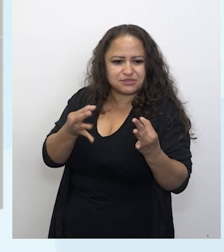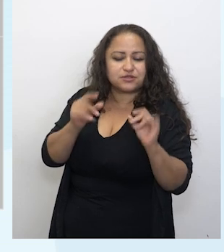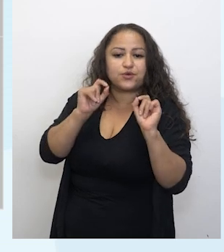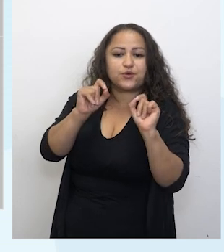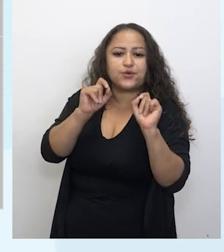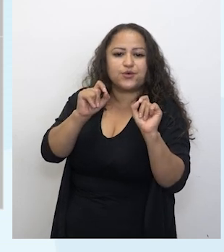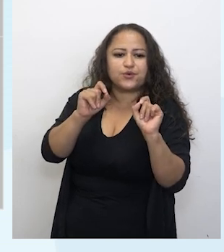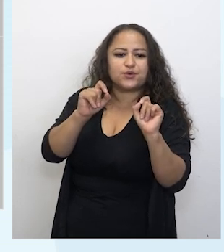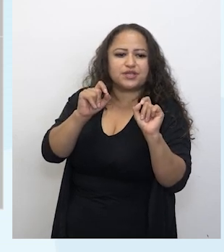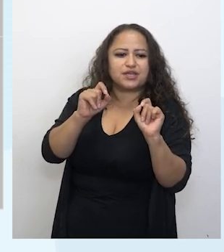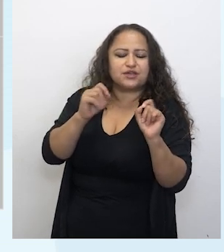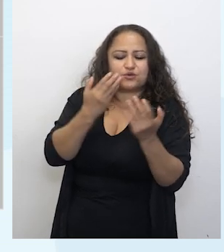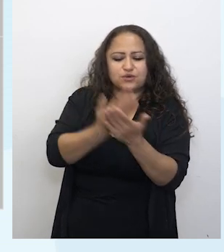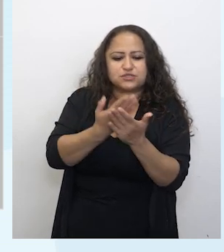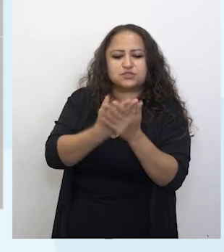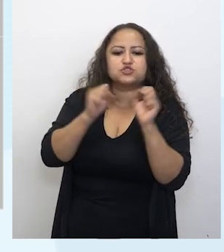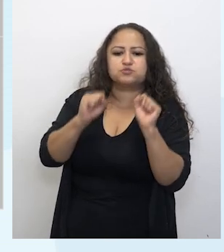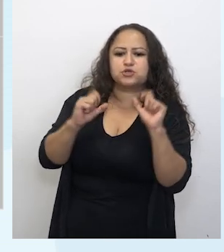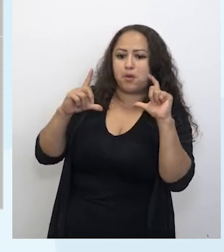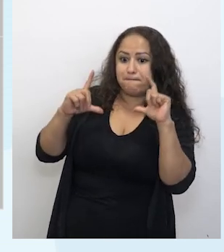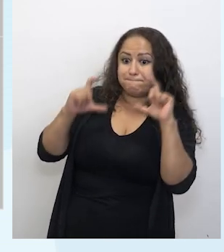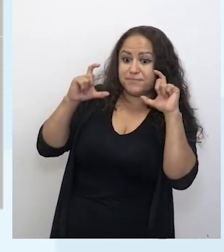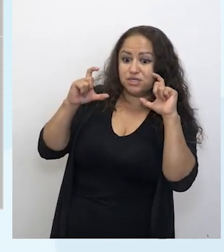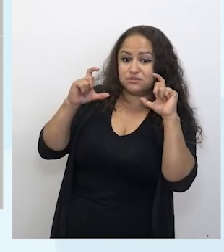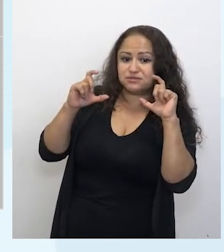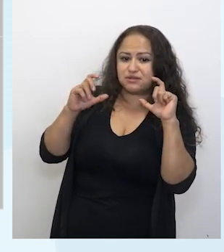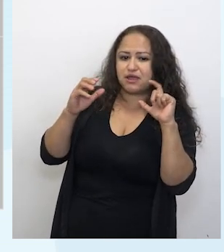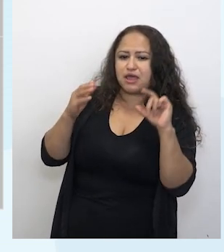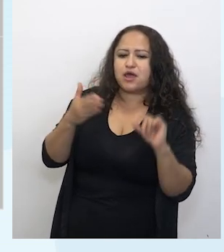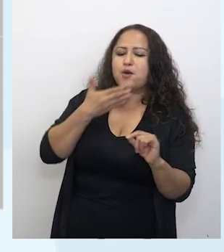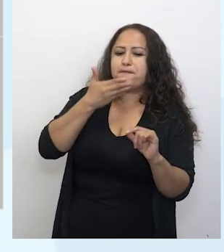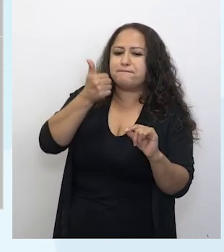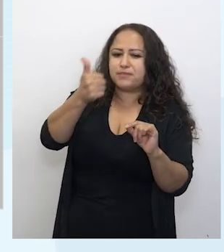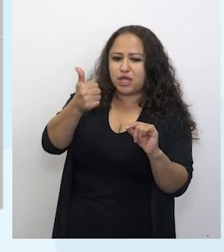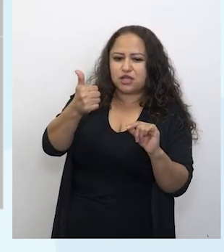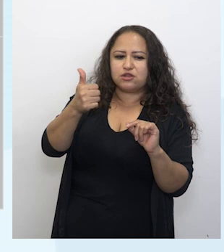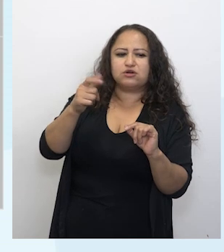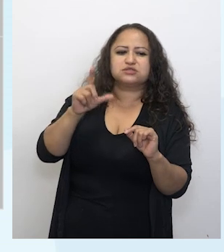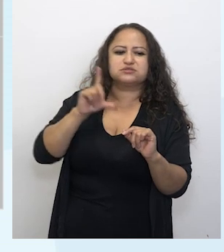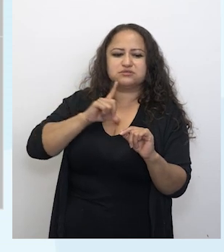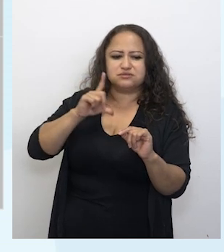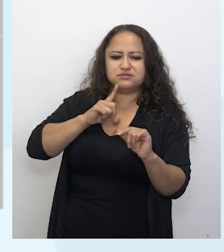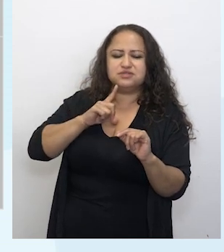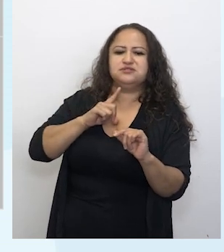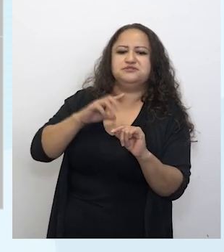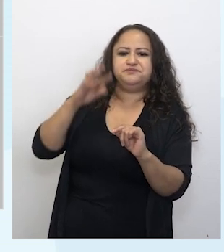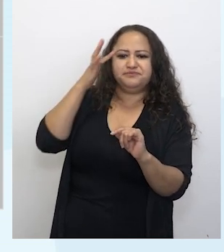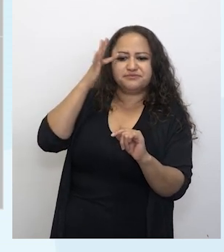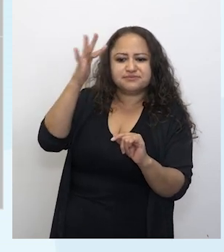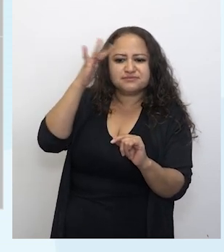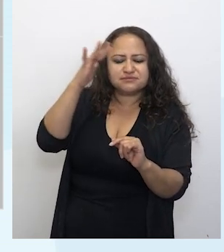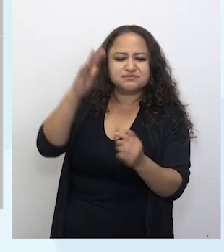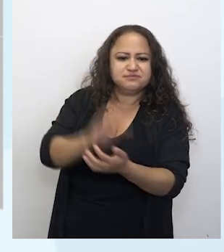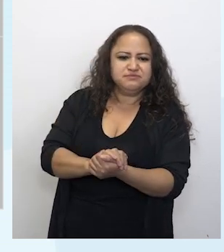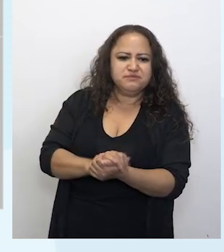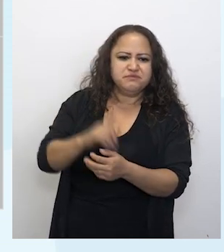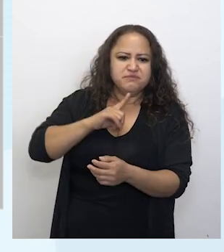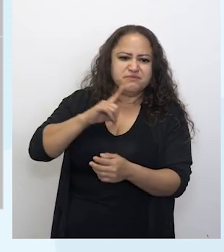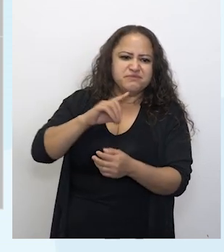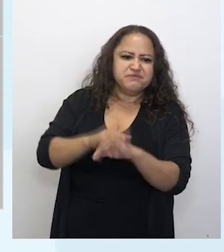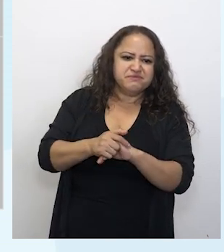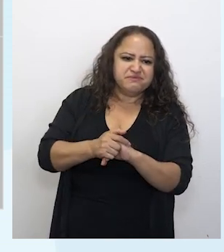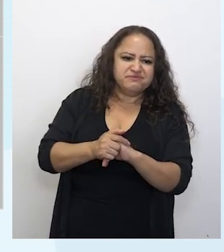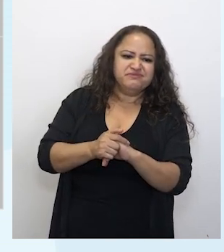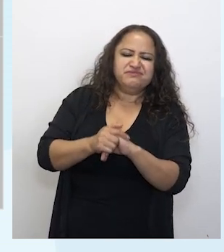então, gravar os principais pontos, né, de cada uma das teorias. Então, a gente tem ali o